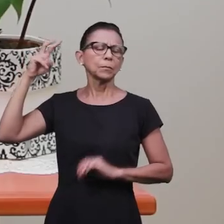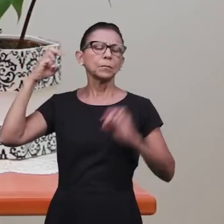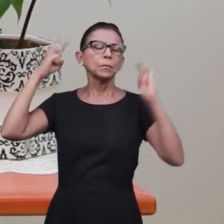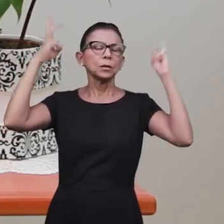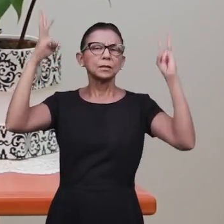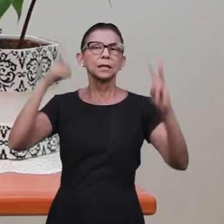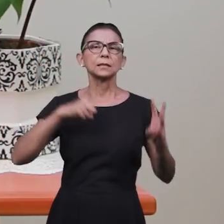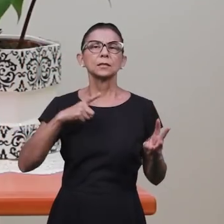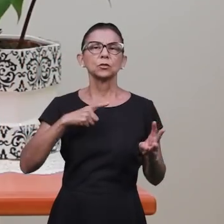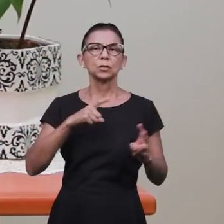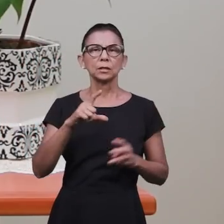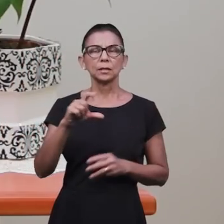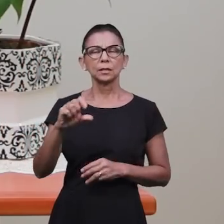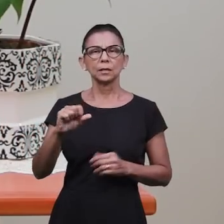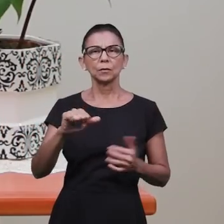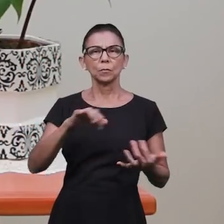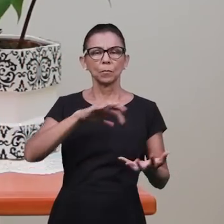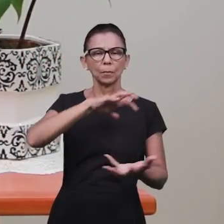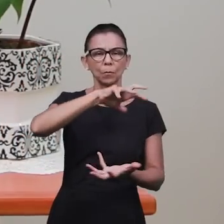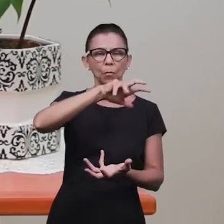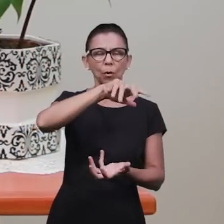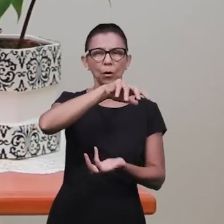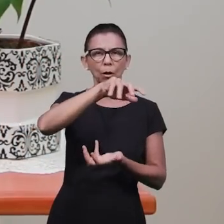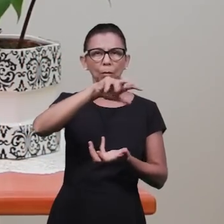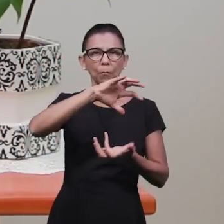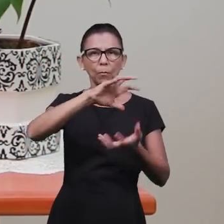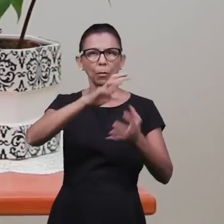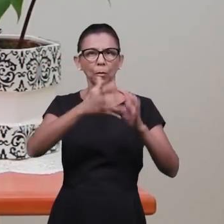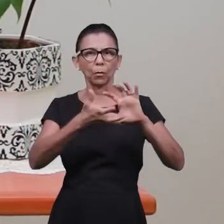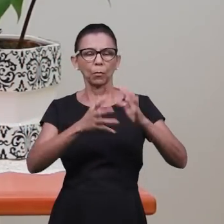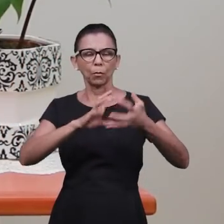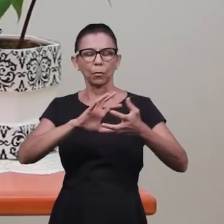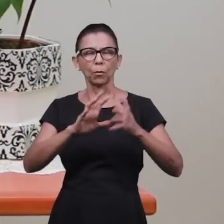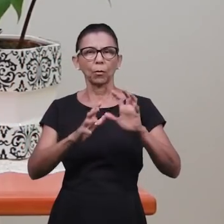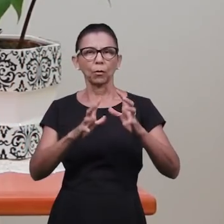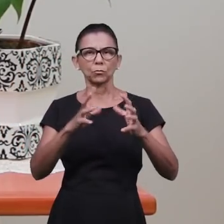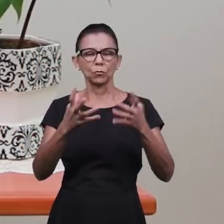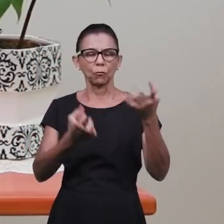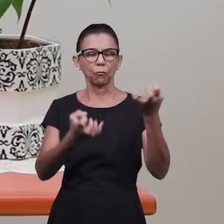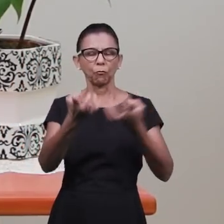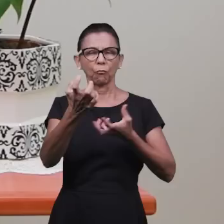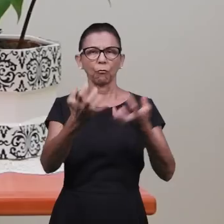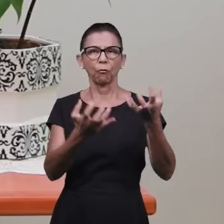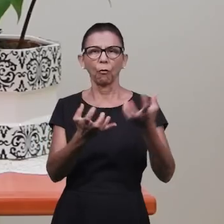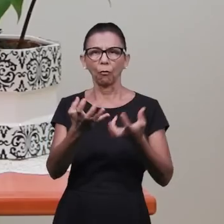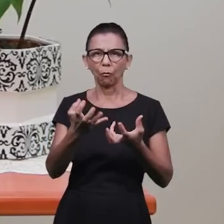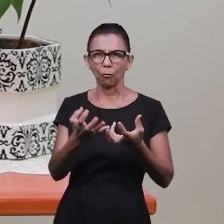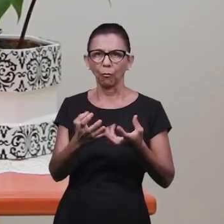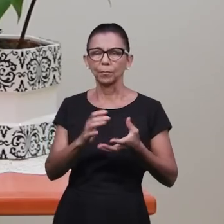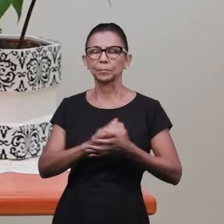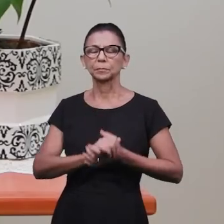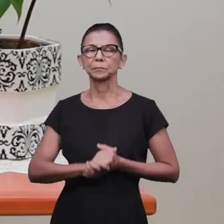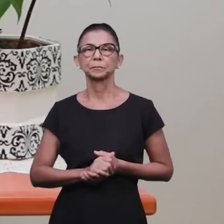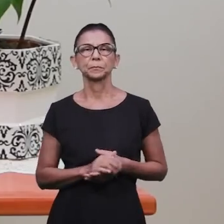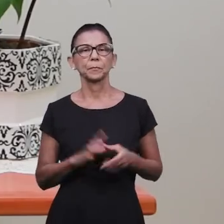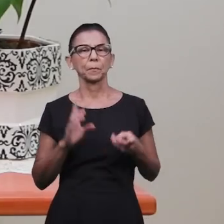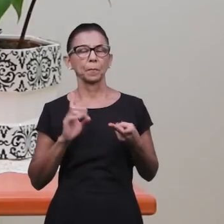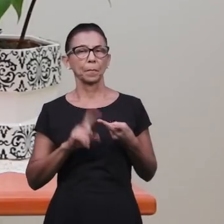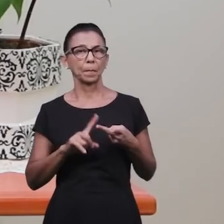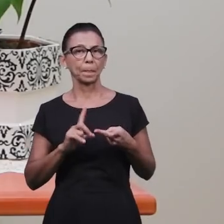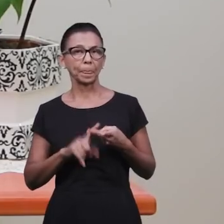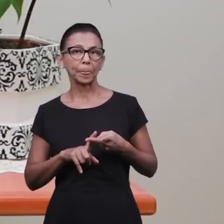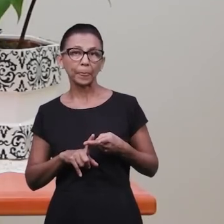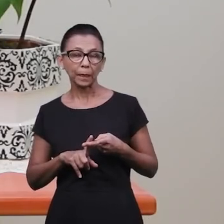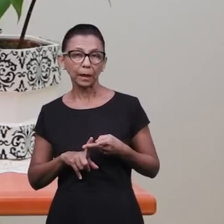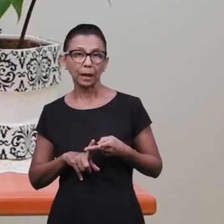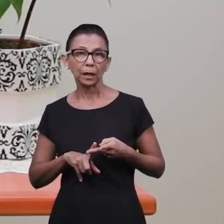Deus falou com Saulo no caminho de Damasco, foi através da luz. Um resplendor de luz